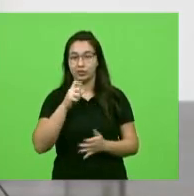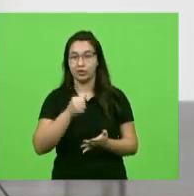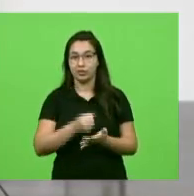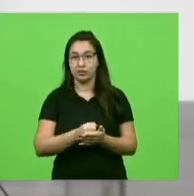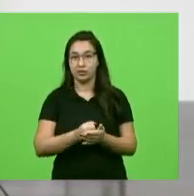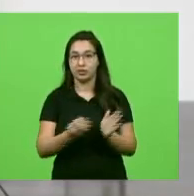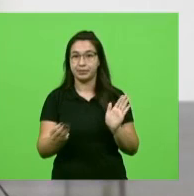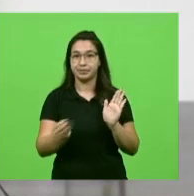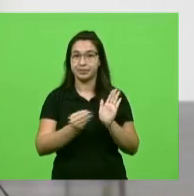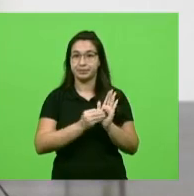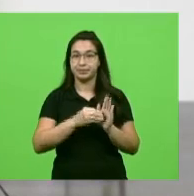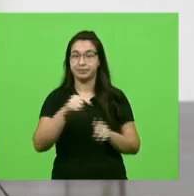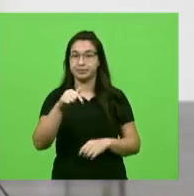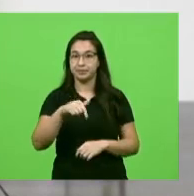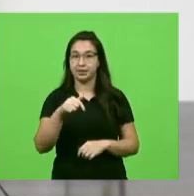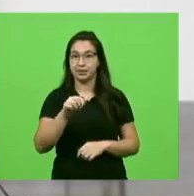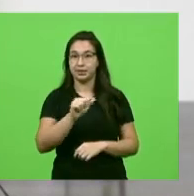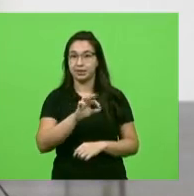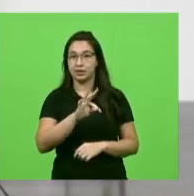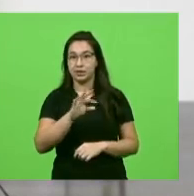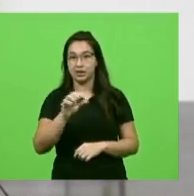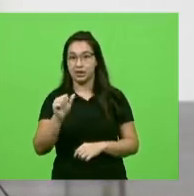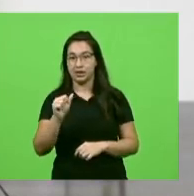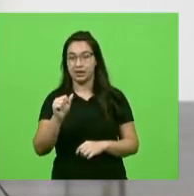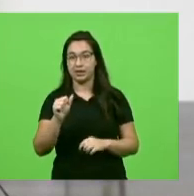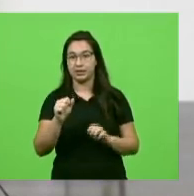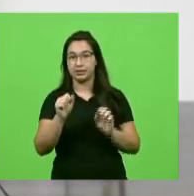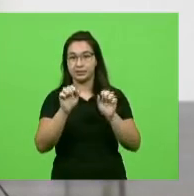e constante da ata do julgamento.